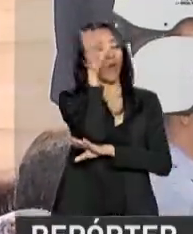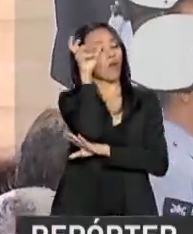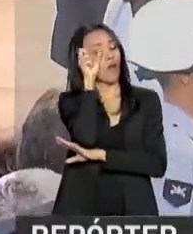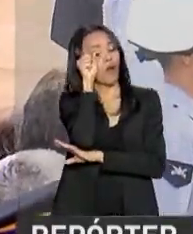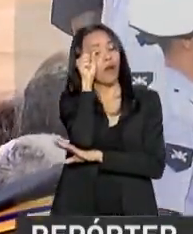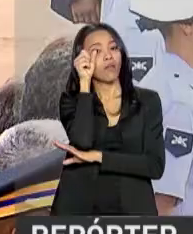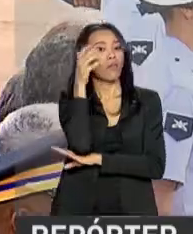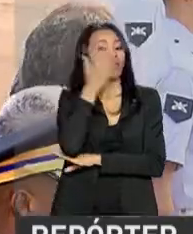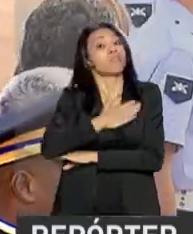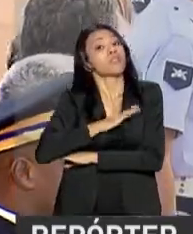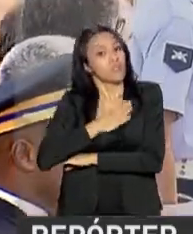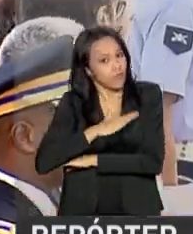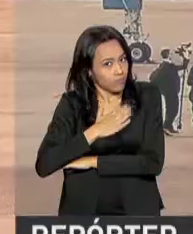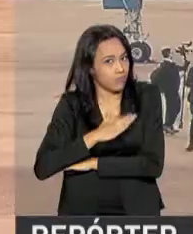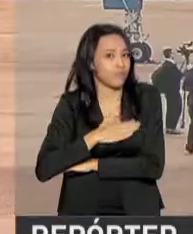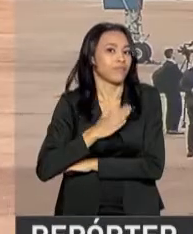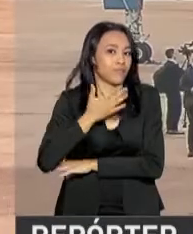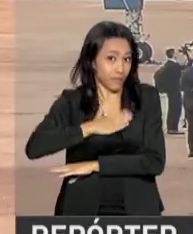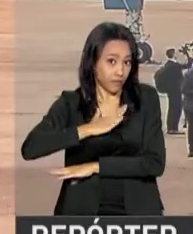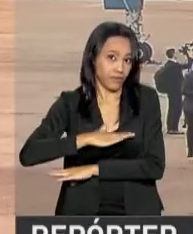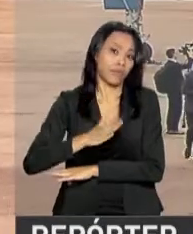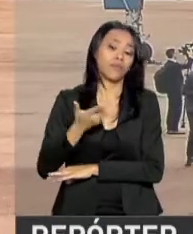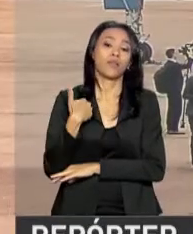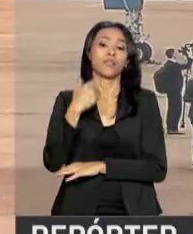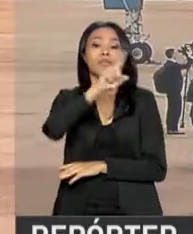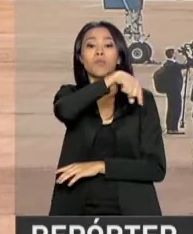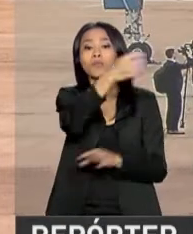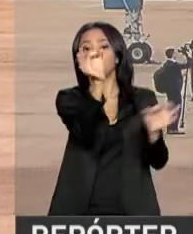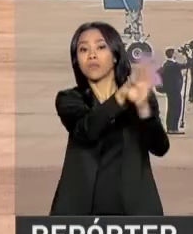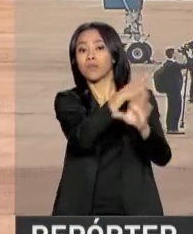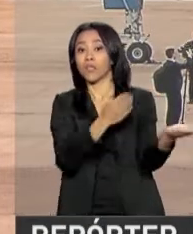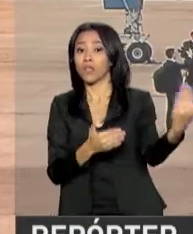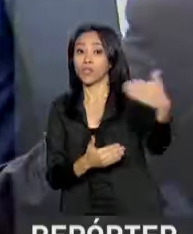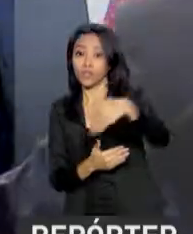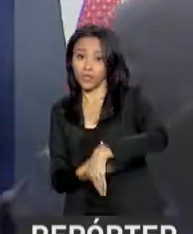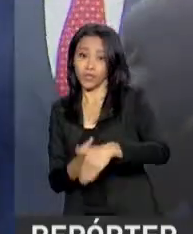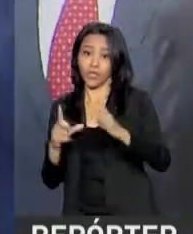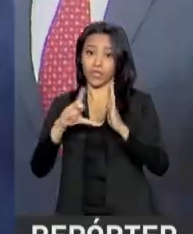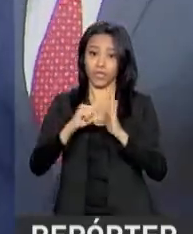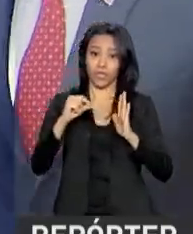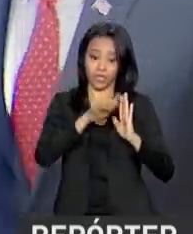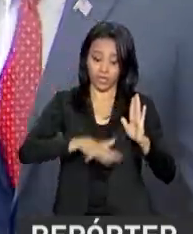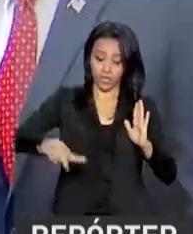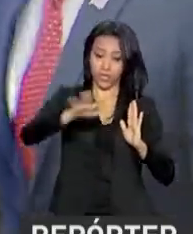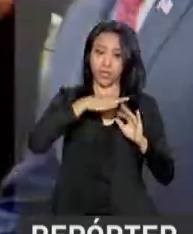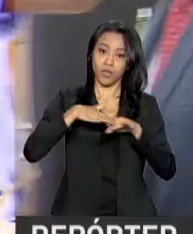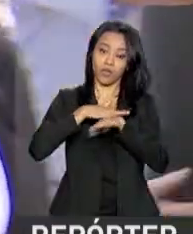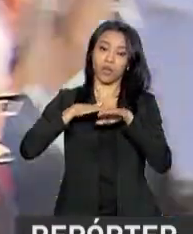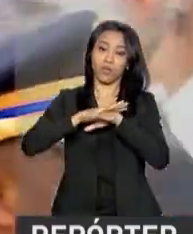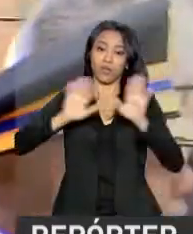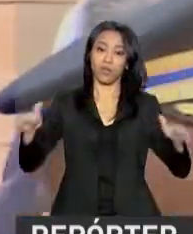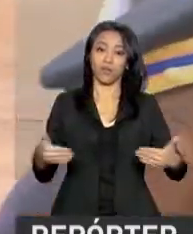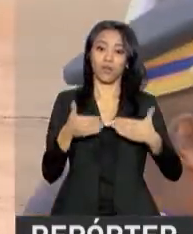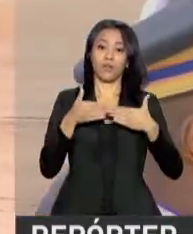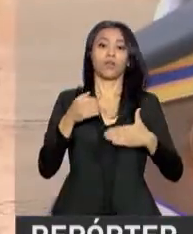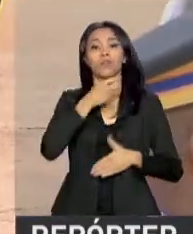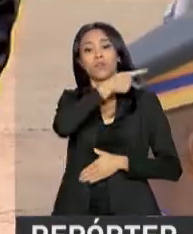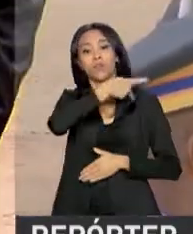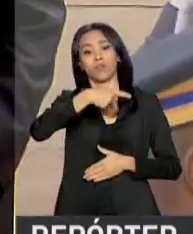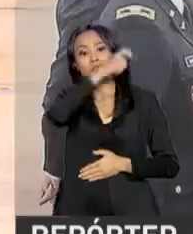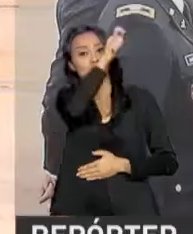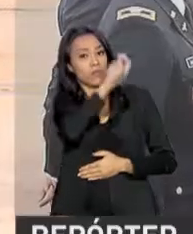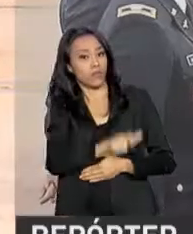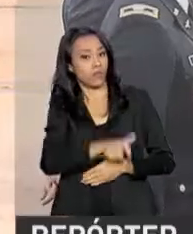do meio-dia, ele vem aqui para o Palácio do Planalto, onde ele vai se reunir com o presidente Michel Temer. E